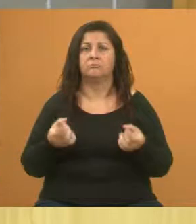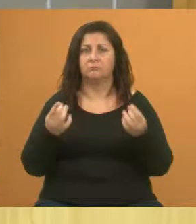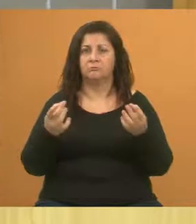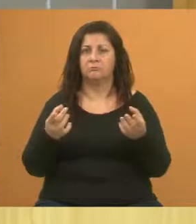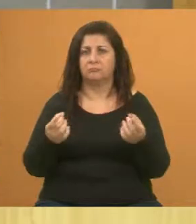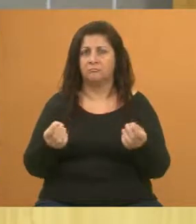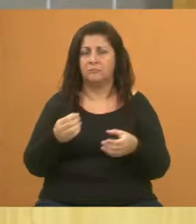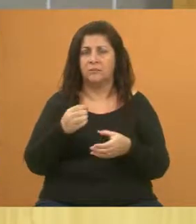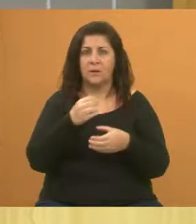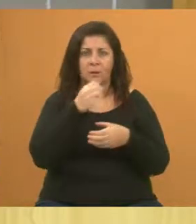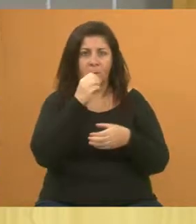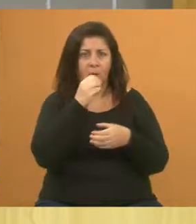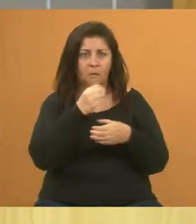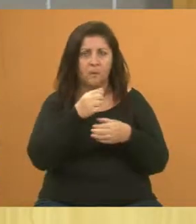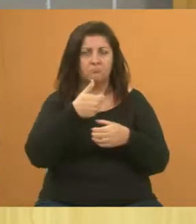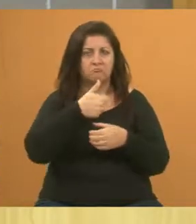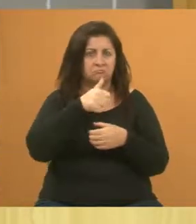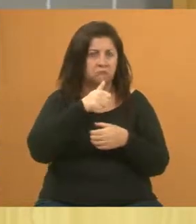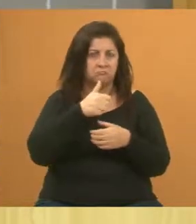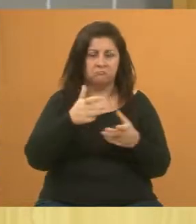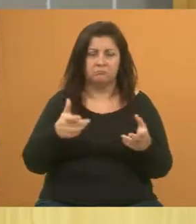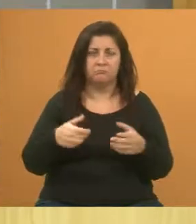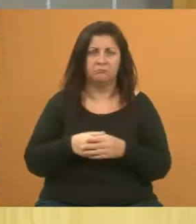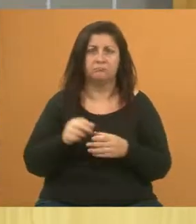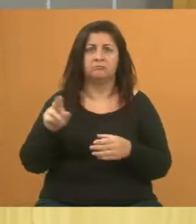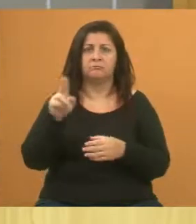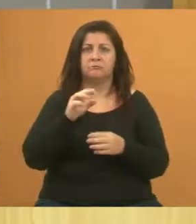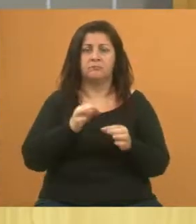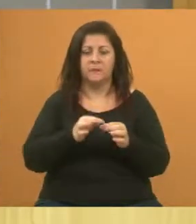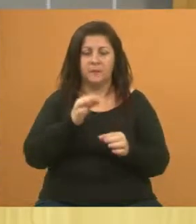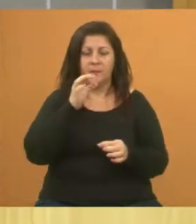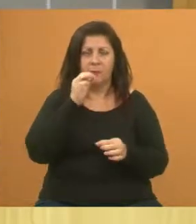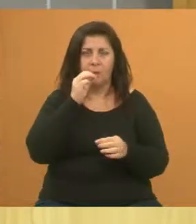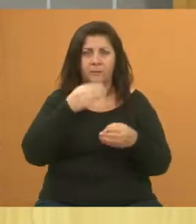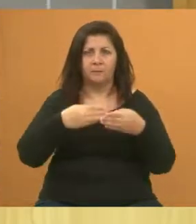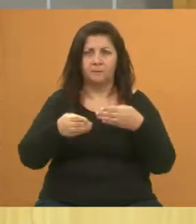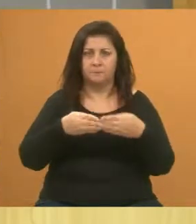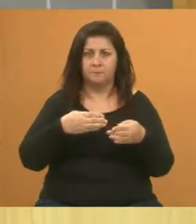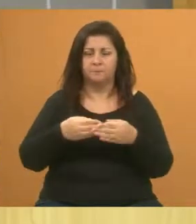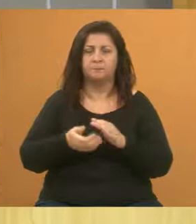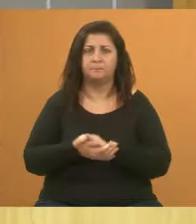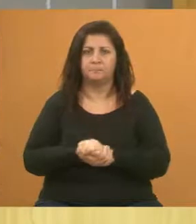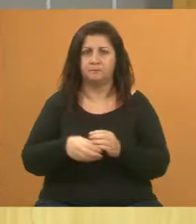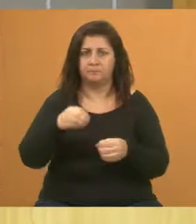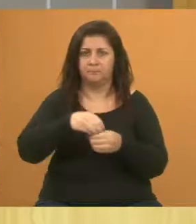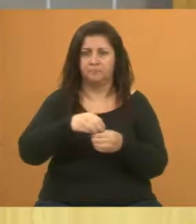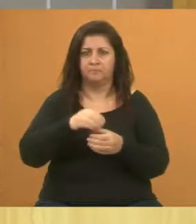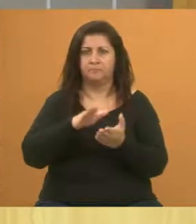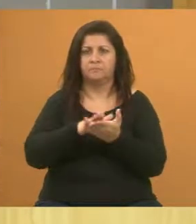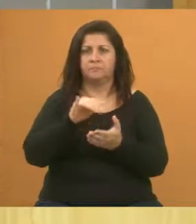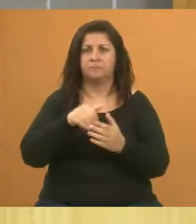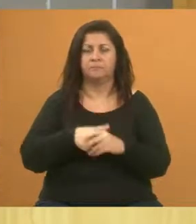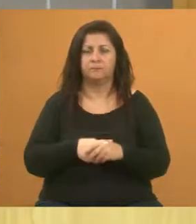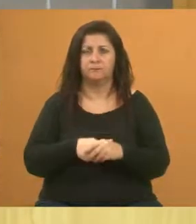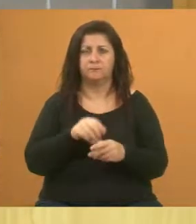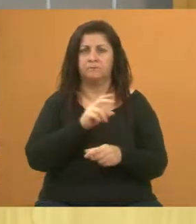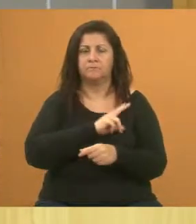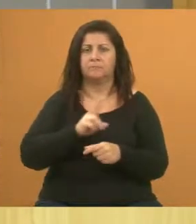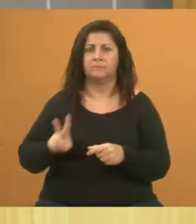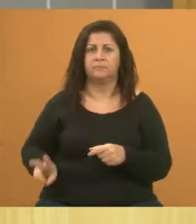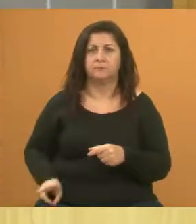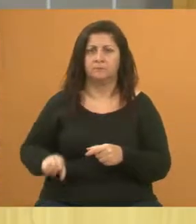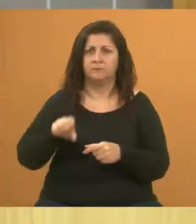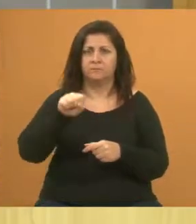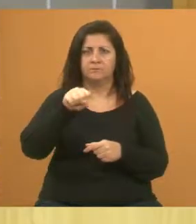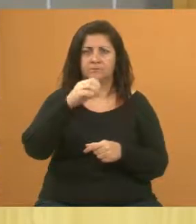forneçam gêneros alimentícios e que utilizam canudos no âmbito do município de Jacareí. Autoria: vereadora Sônia